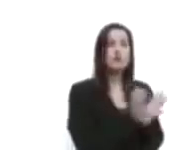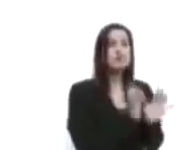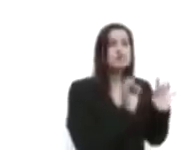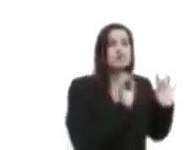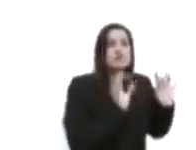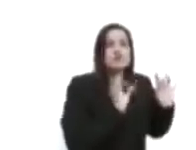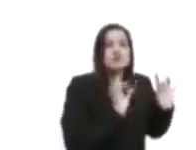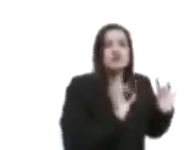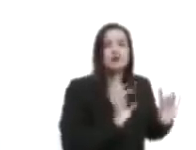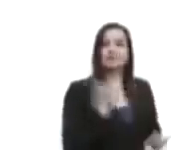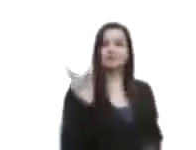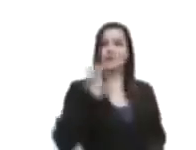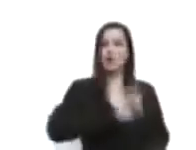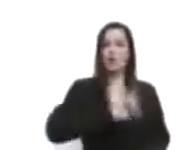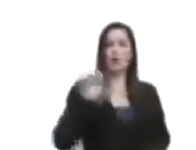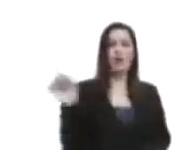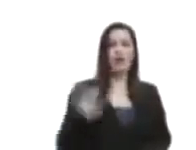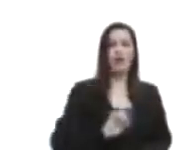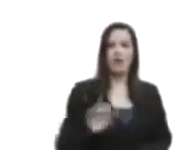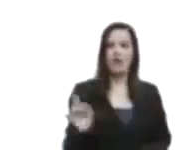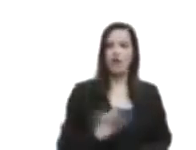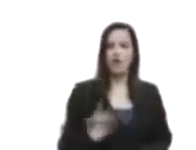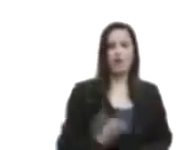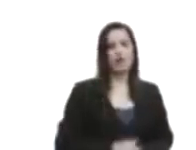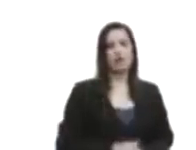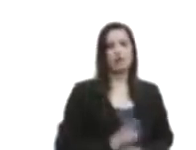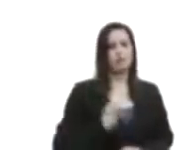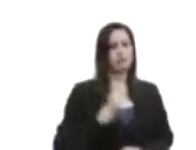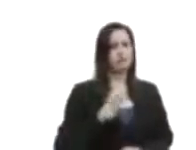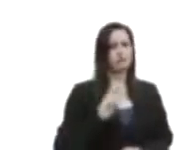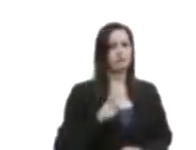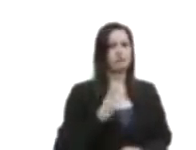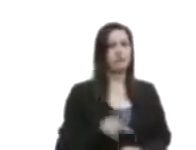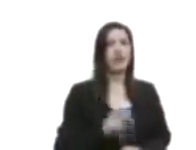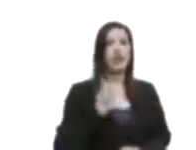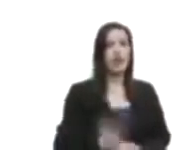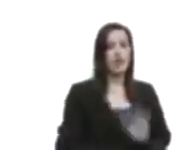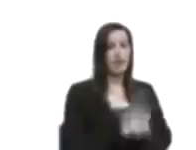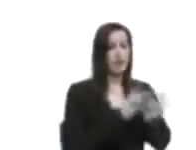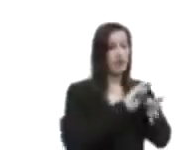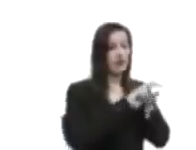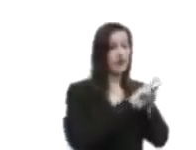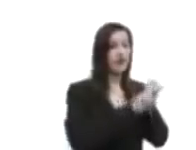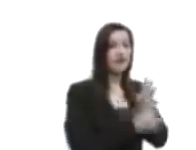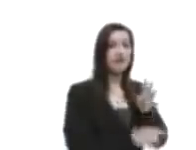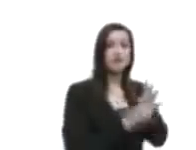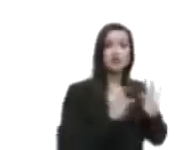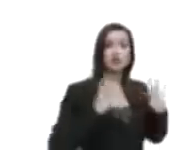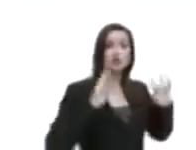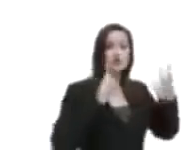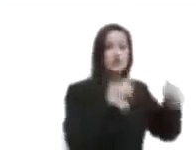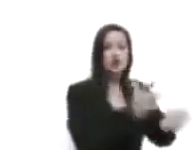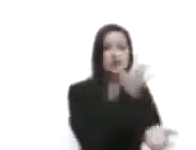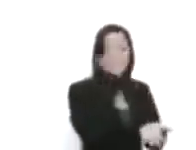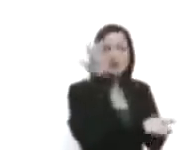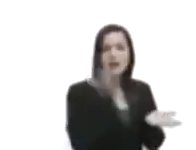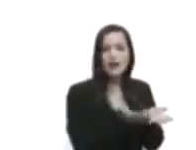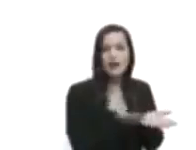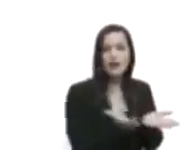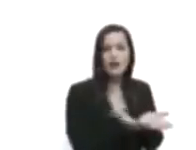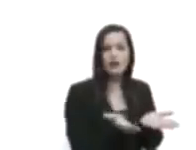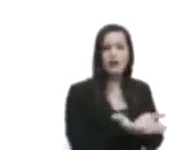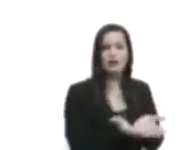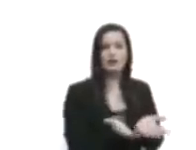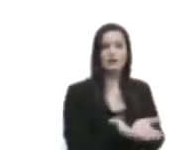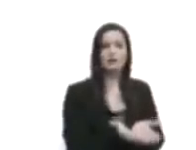especial. Não, as bem-aventuranças são características de todas as classes de crentes. Todos